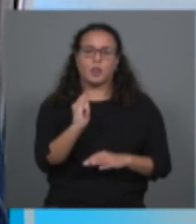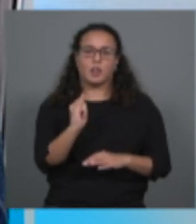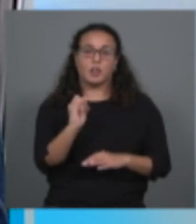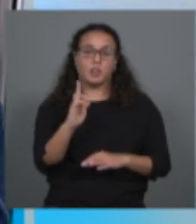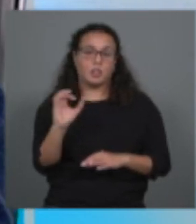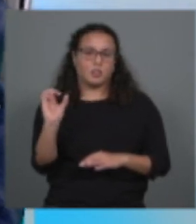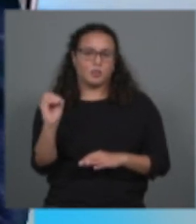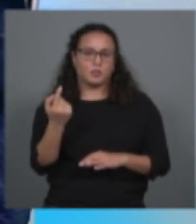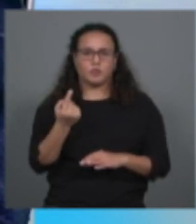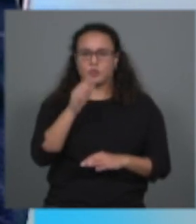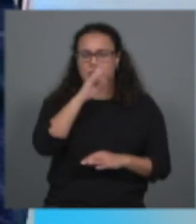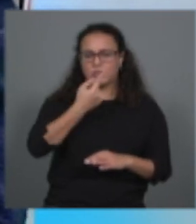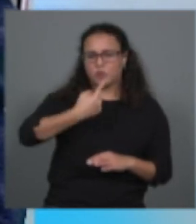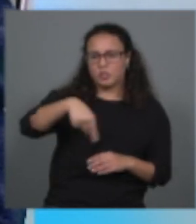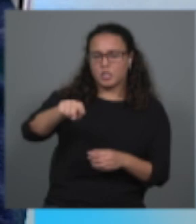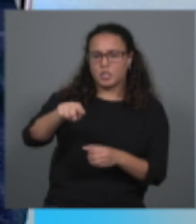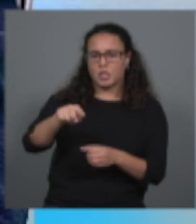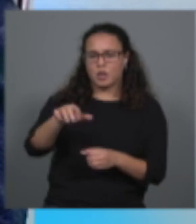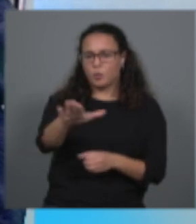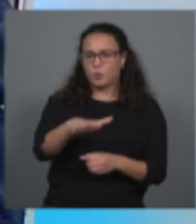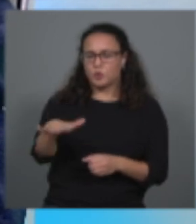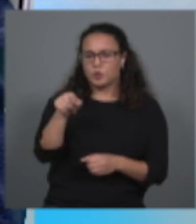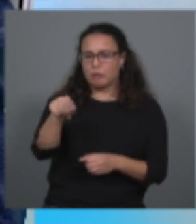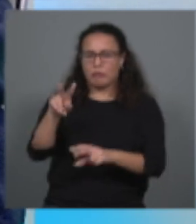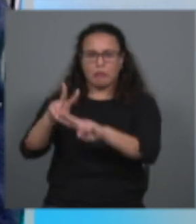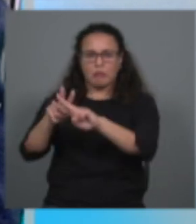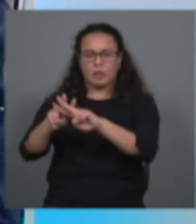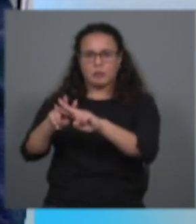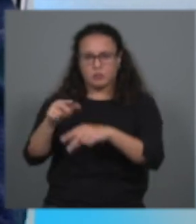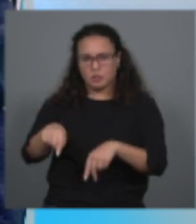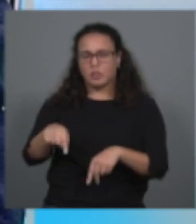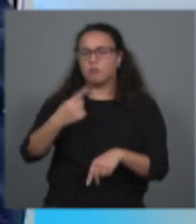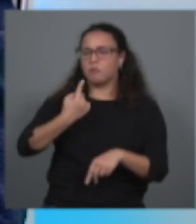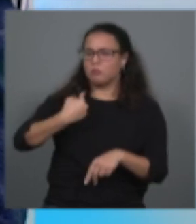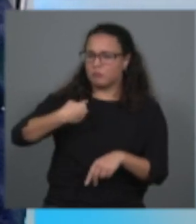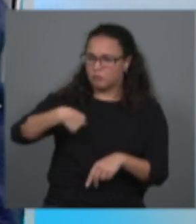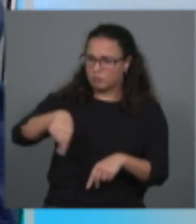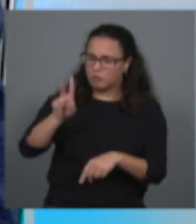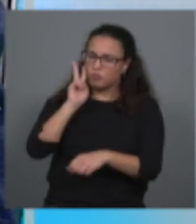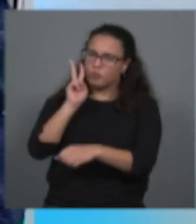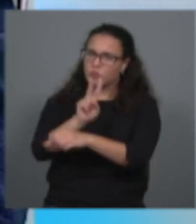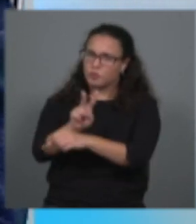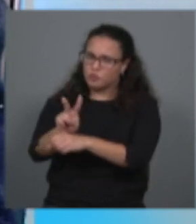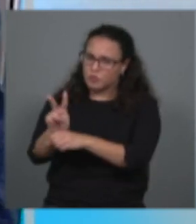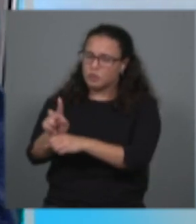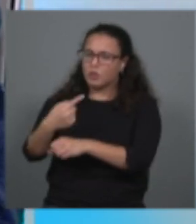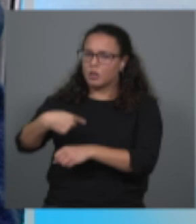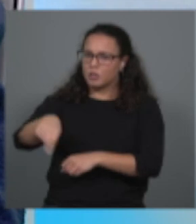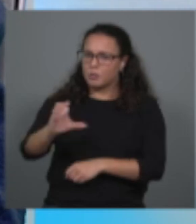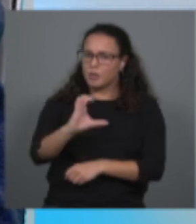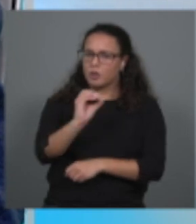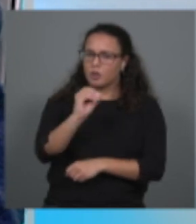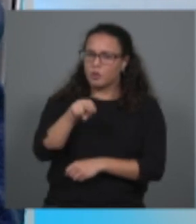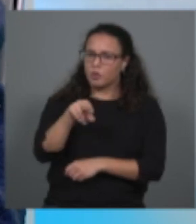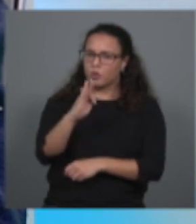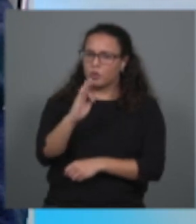houvesse cadeia, ele tinha que ter licença para ir visitar os presos, ir confessar os presos. Calcula,